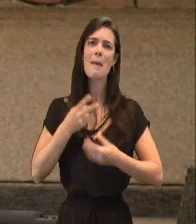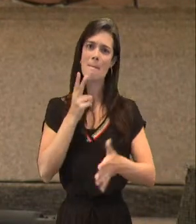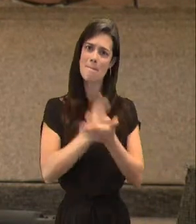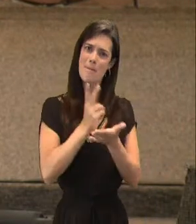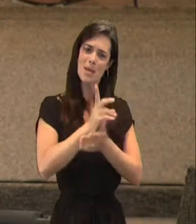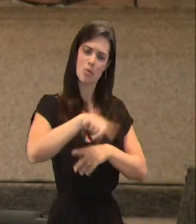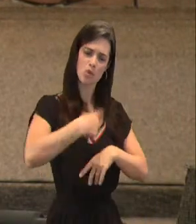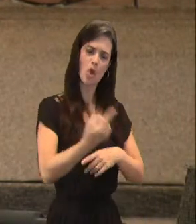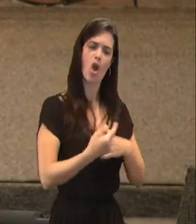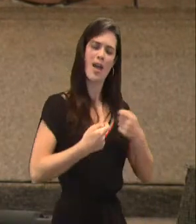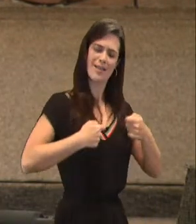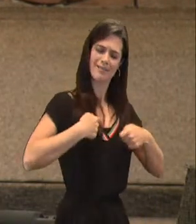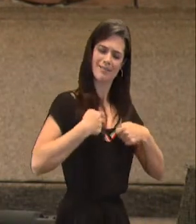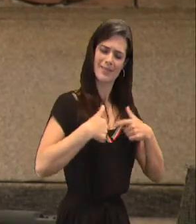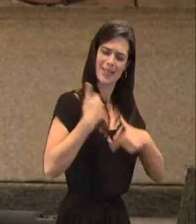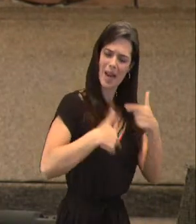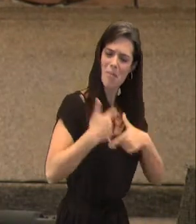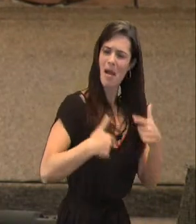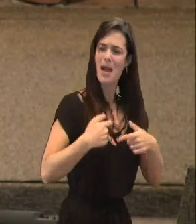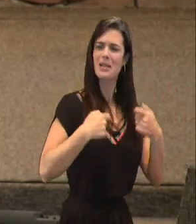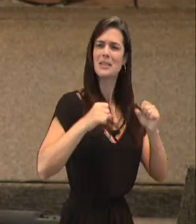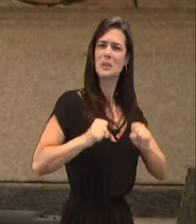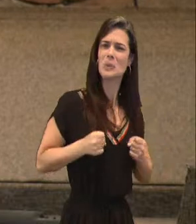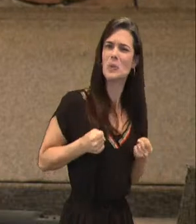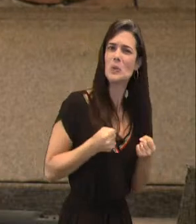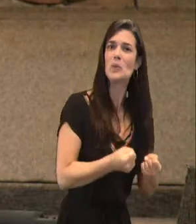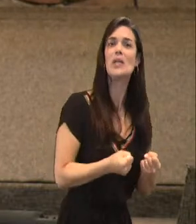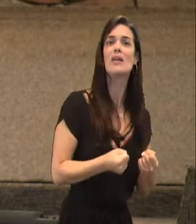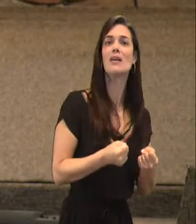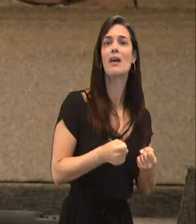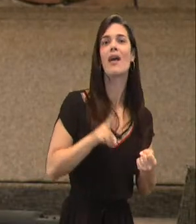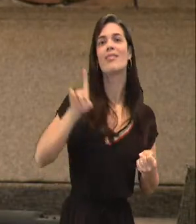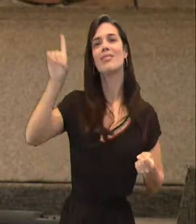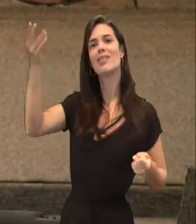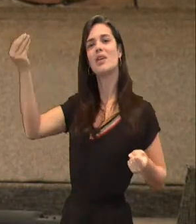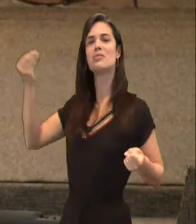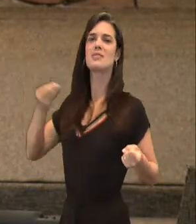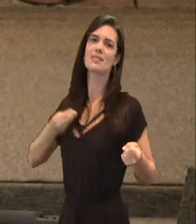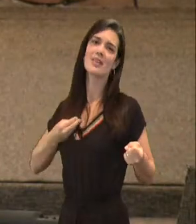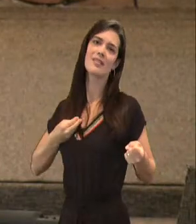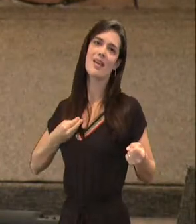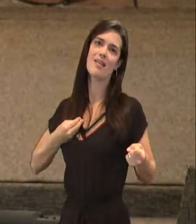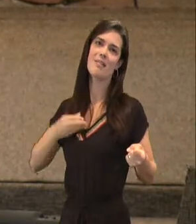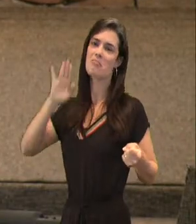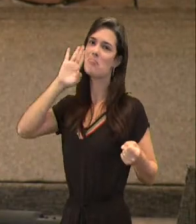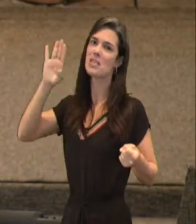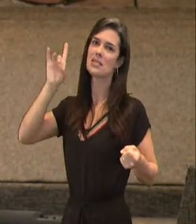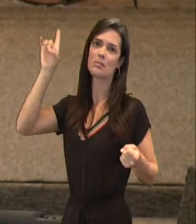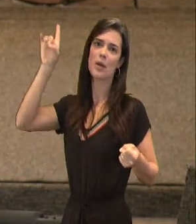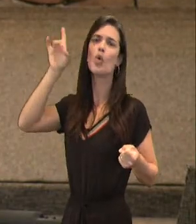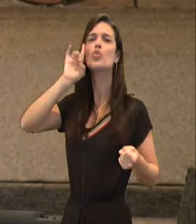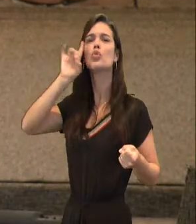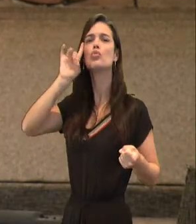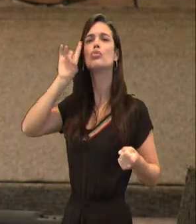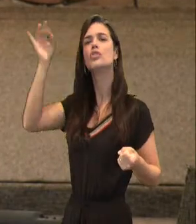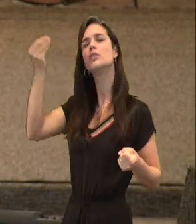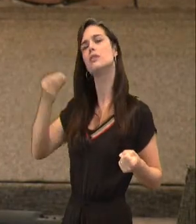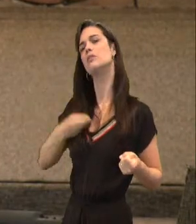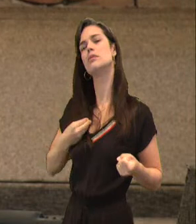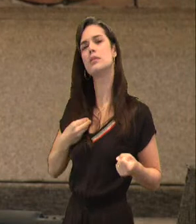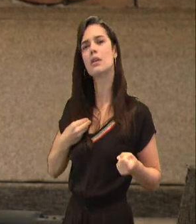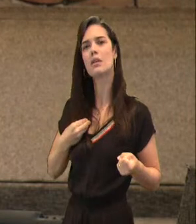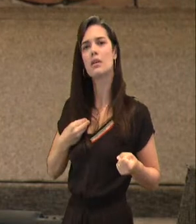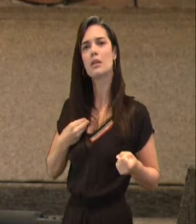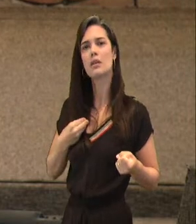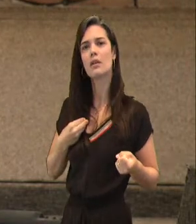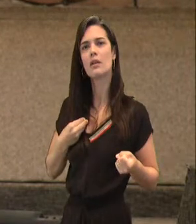provisão daquilo que realmente precisamos sempre vem dele e vem dia após dia. É